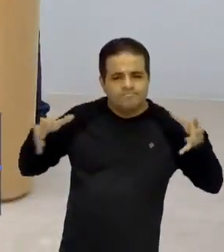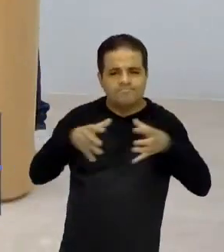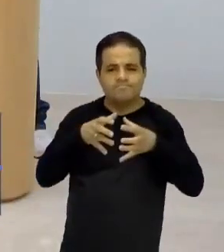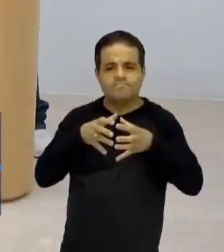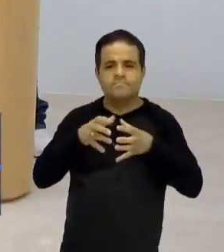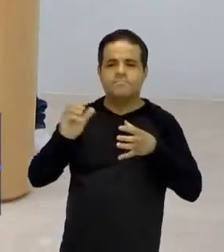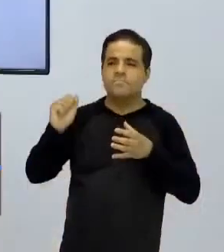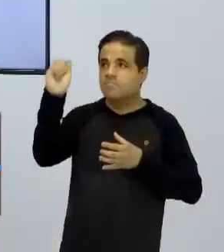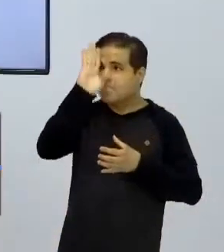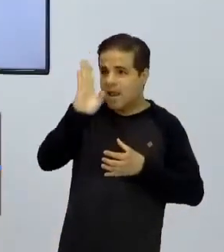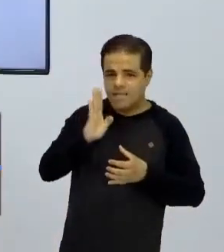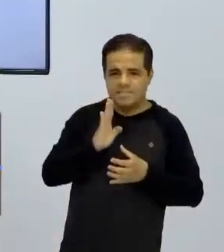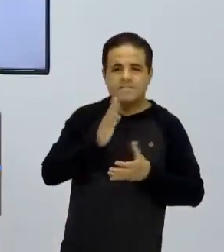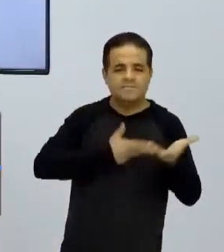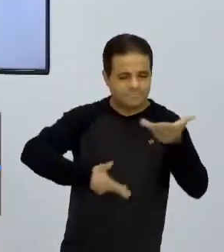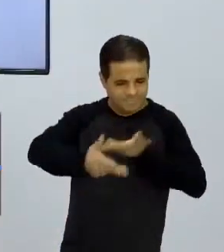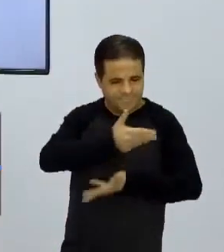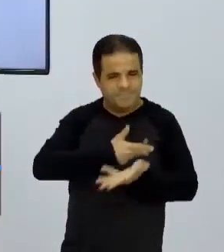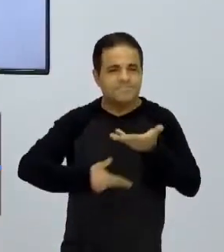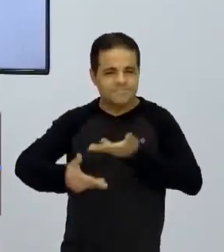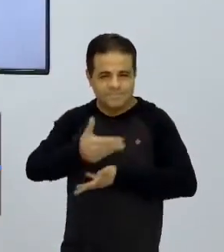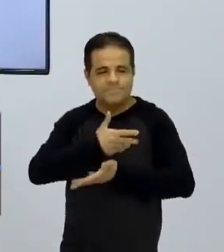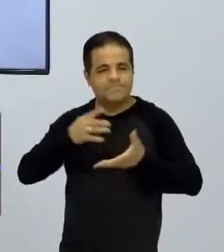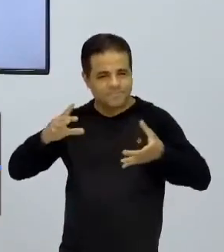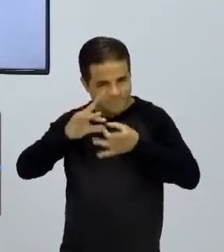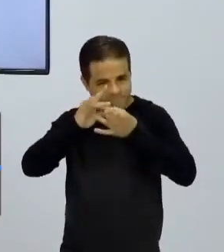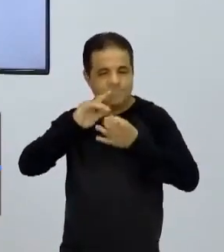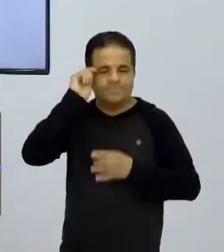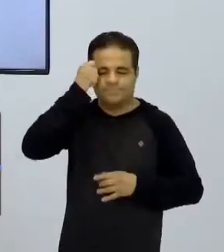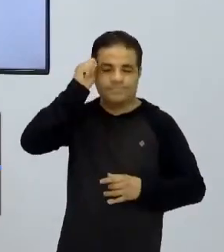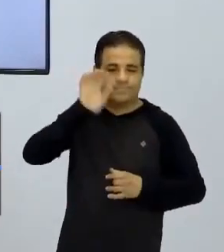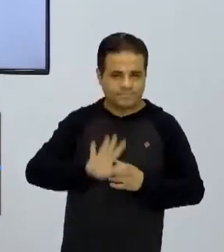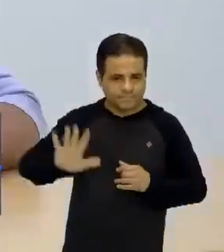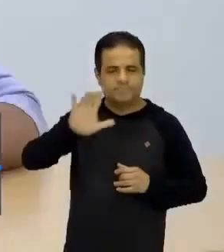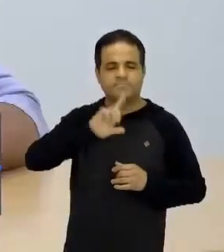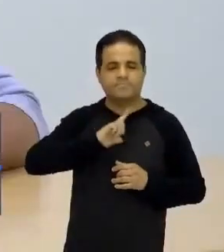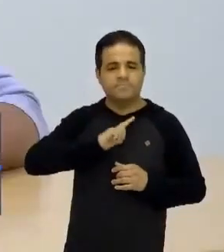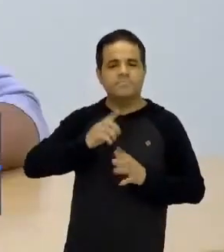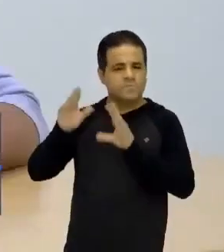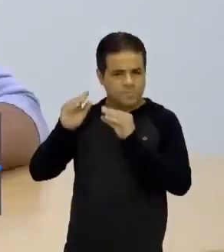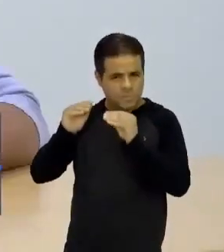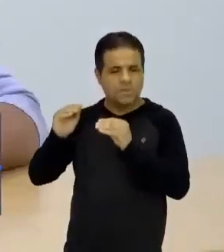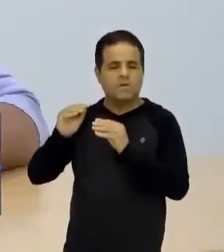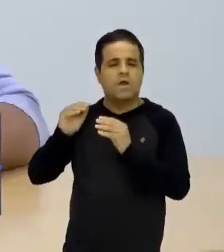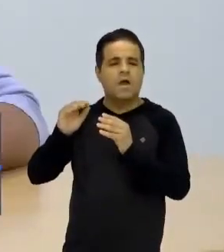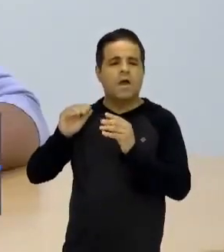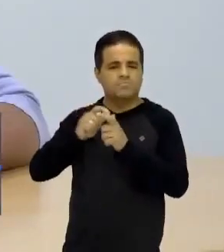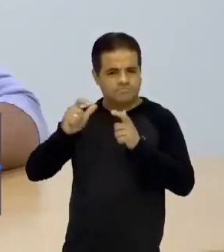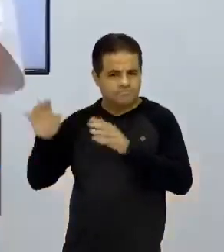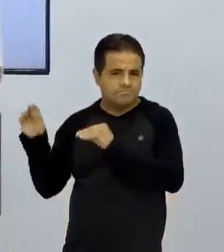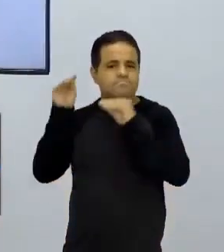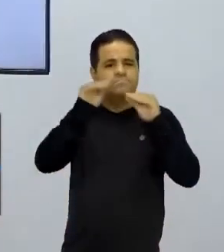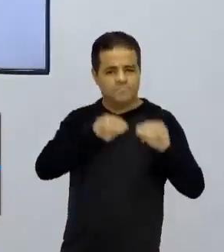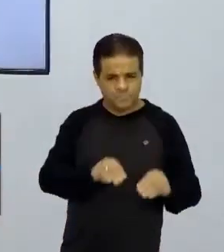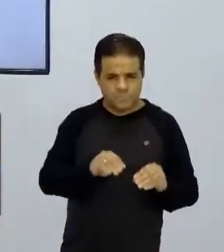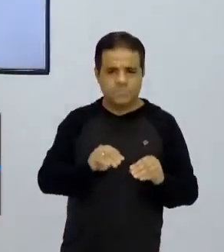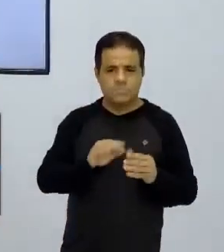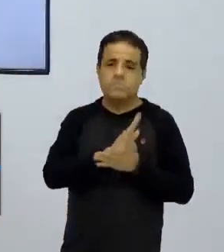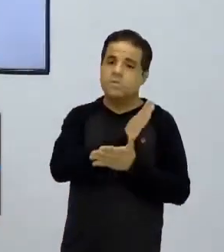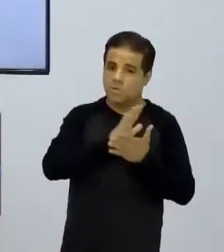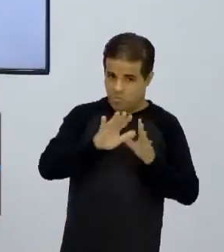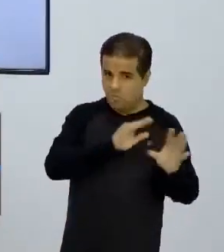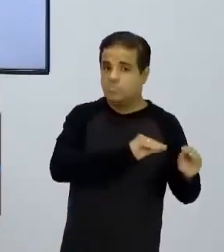coletividade entre brasileiros, né, e africanos. Tem muitos, né, que vieram para o Brasil. Muitos que vieram para cá e muitos que foram